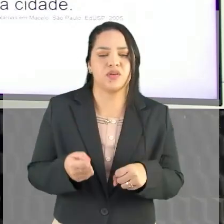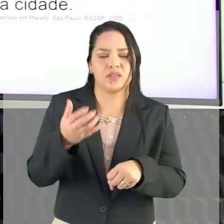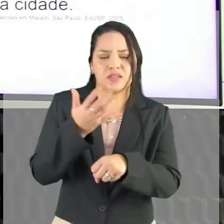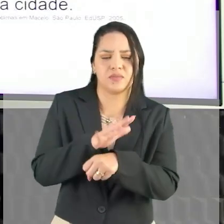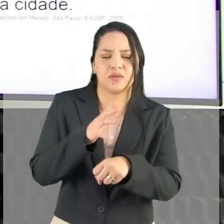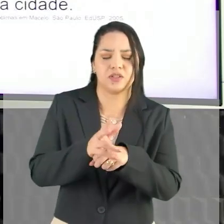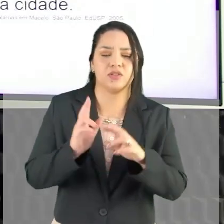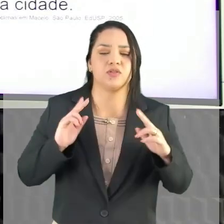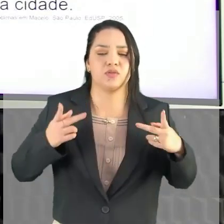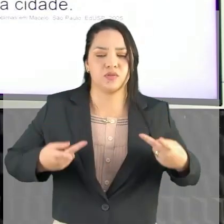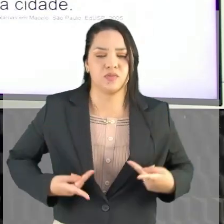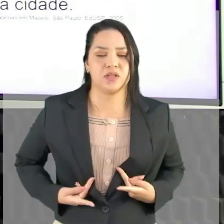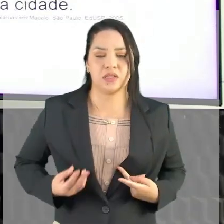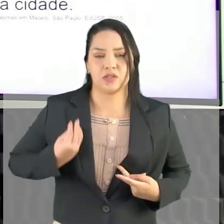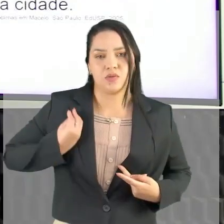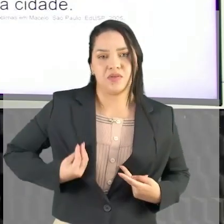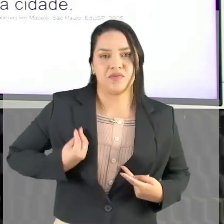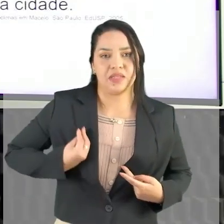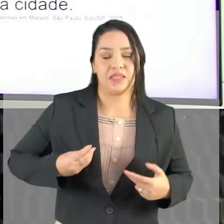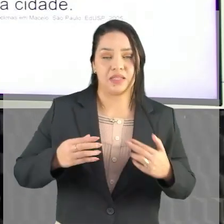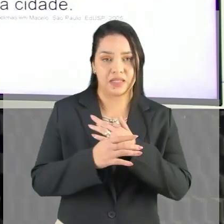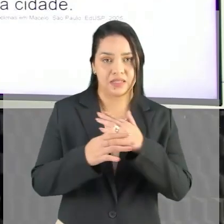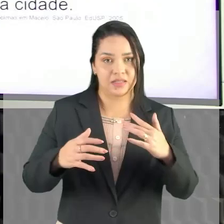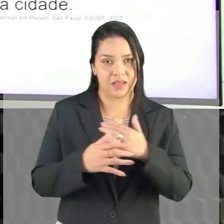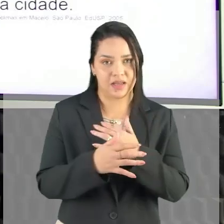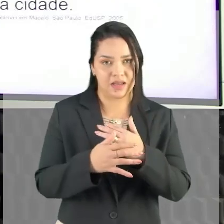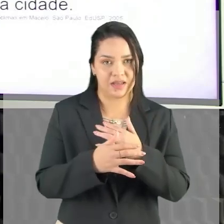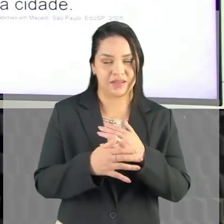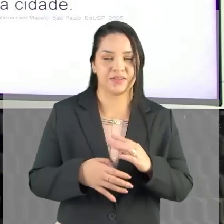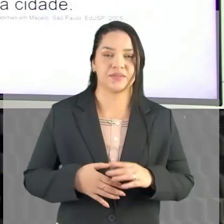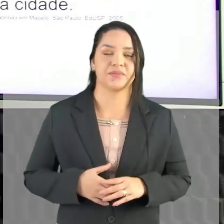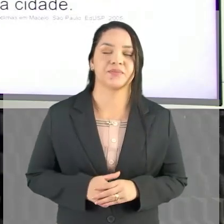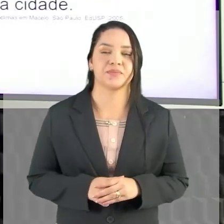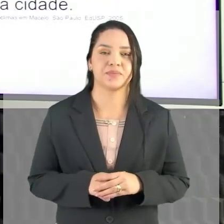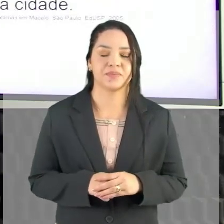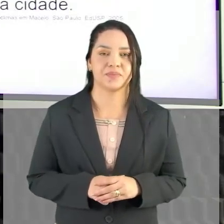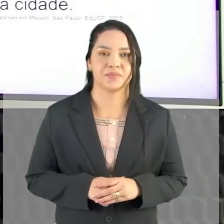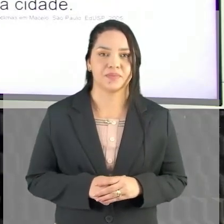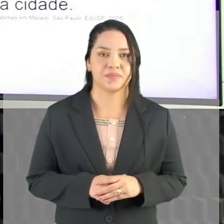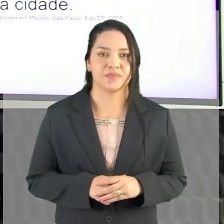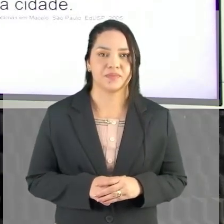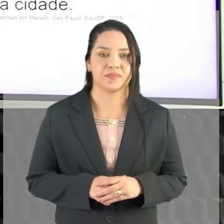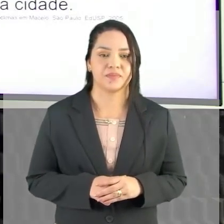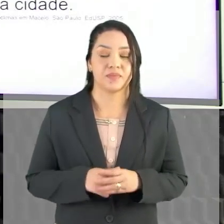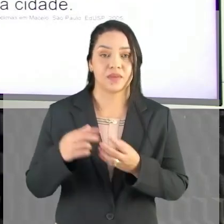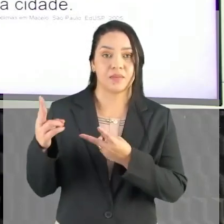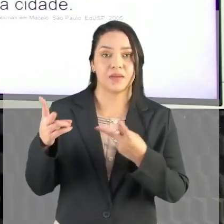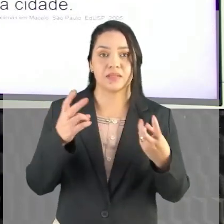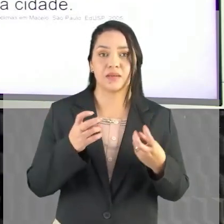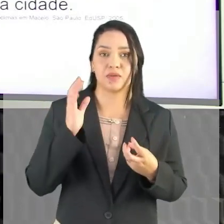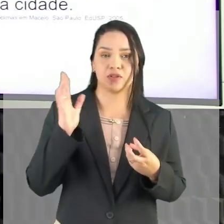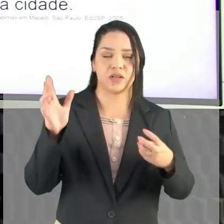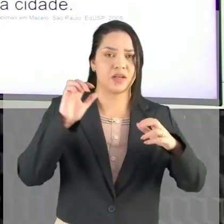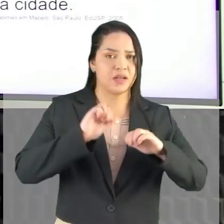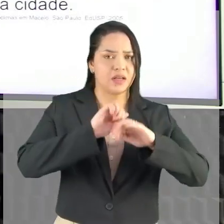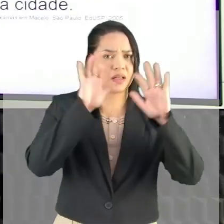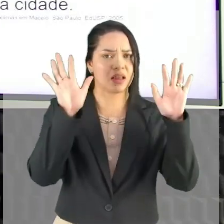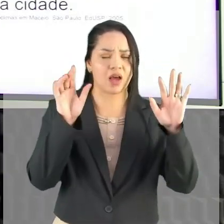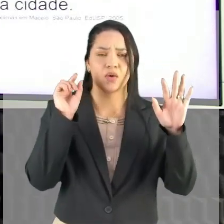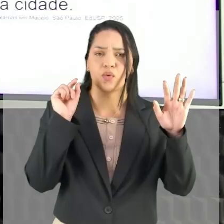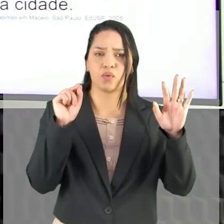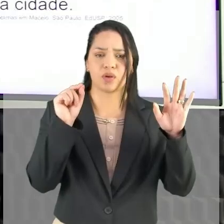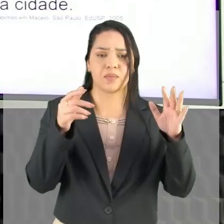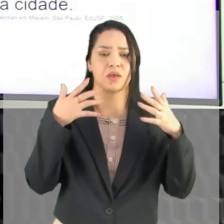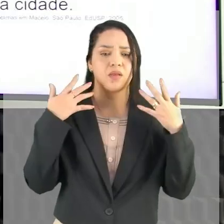o qual inclui todas as atividades humanas inerentes à sua vida na cidade. Percebo que ele já deixou claro aqui, ó,